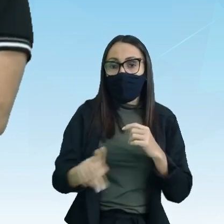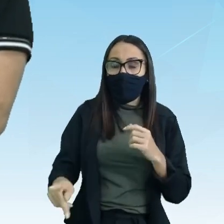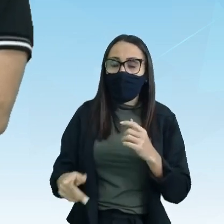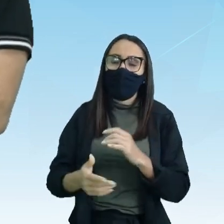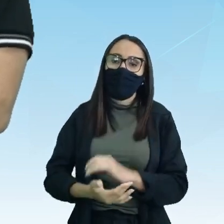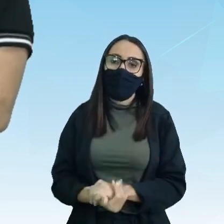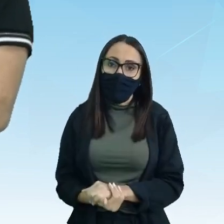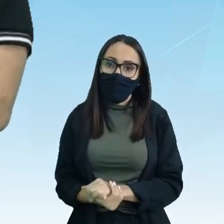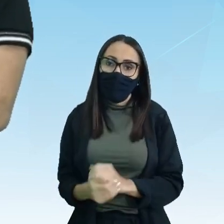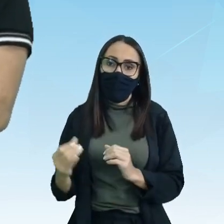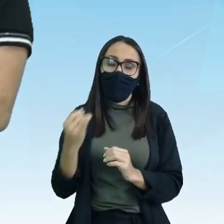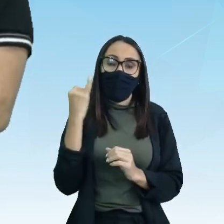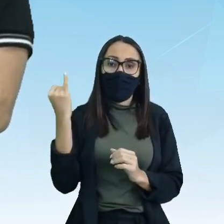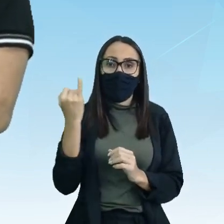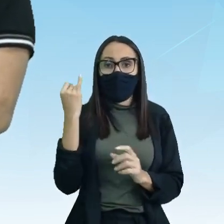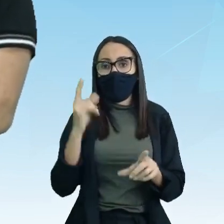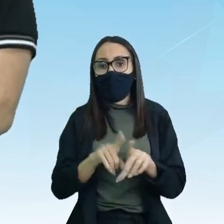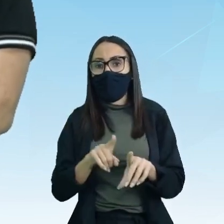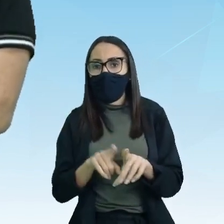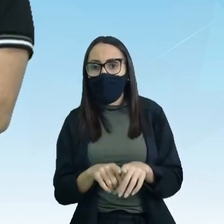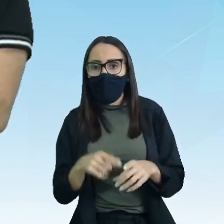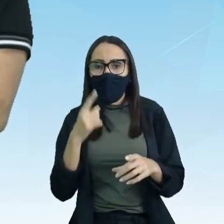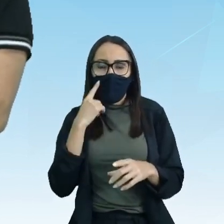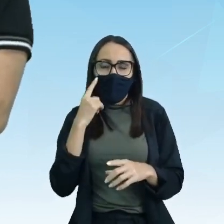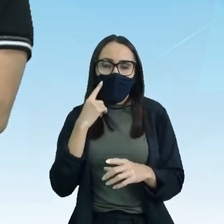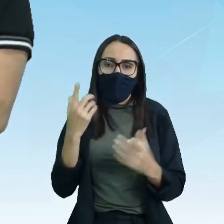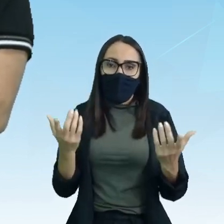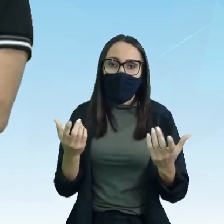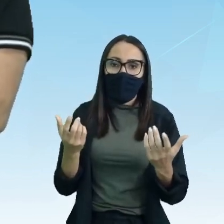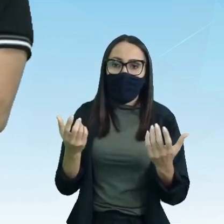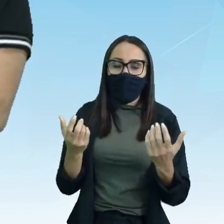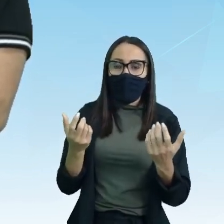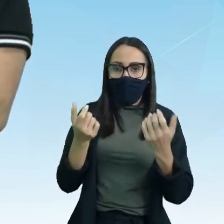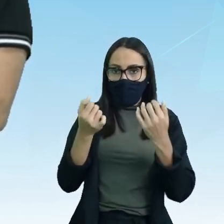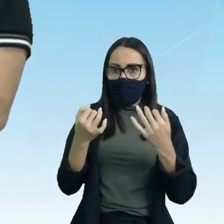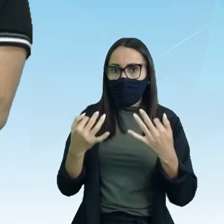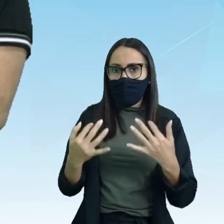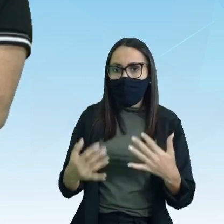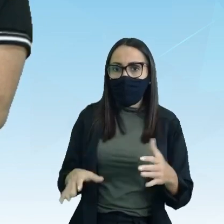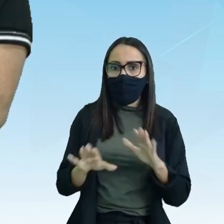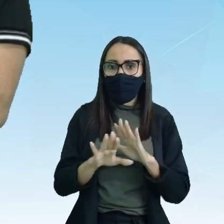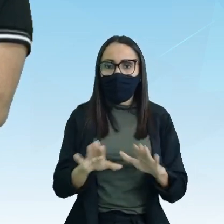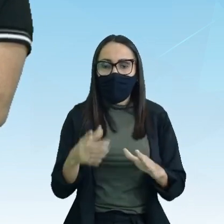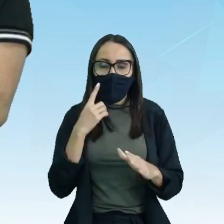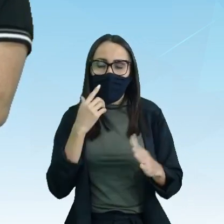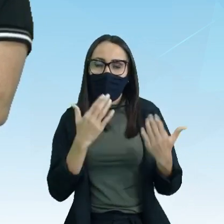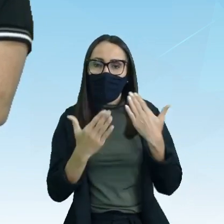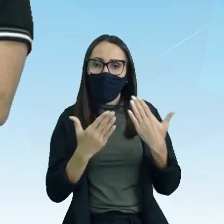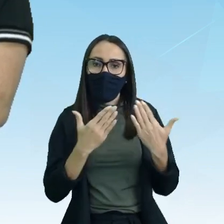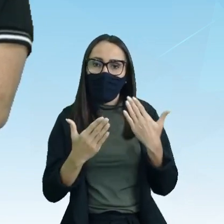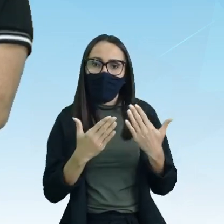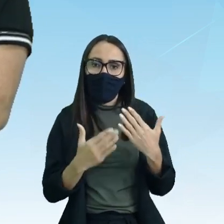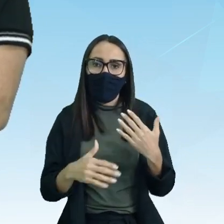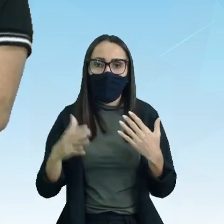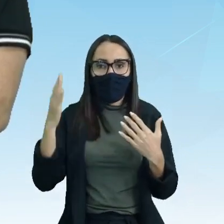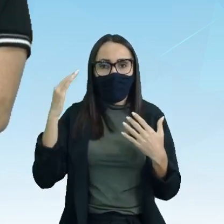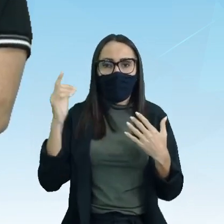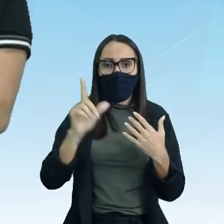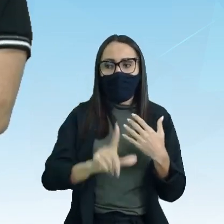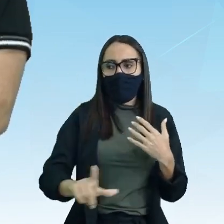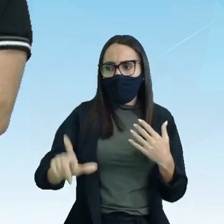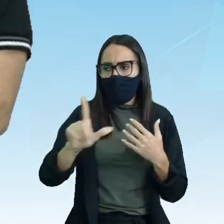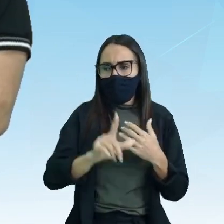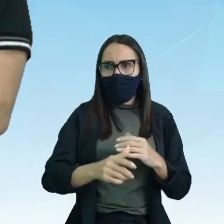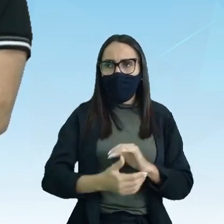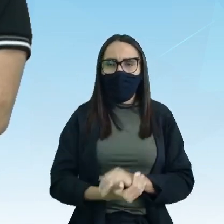algo importante é o seguinte, professor, vou fazer uma ponte aqui com o nosso componente, né, com o papo artístico literário. Veja só, mais uma vez,